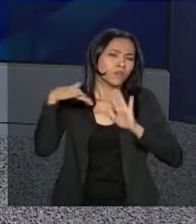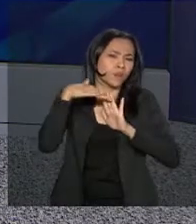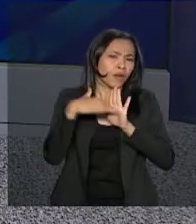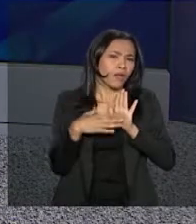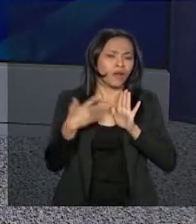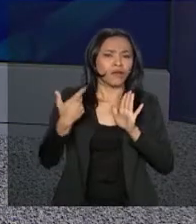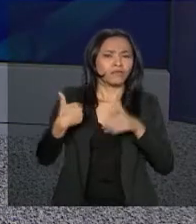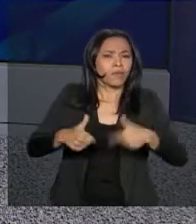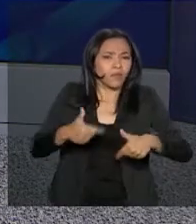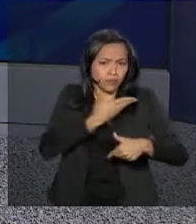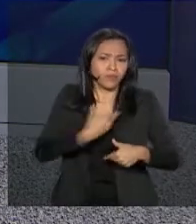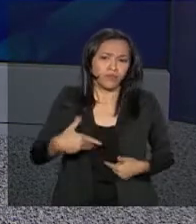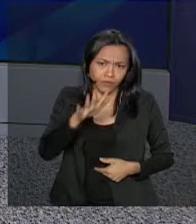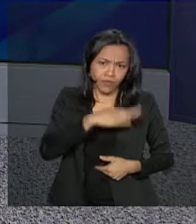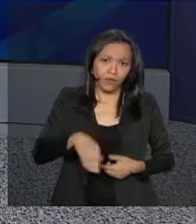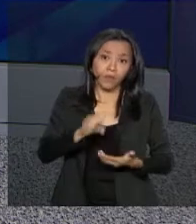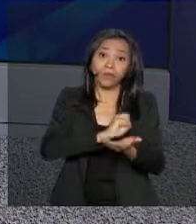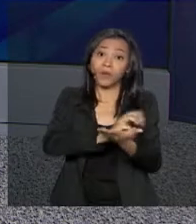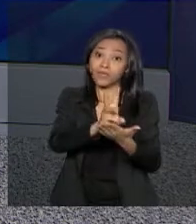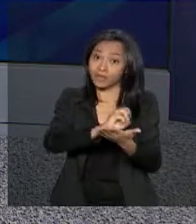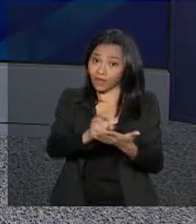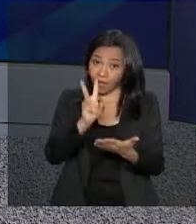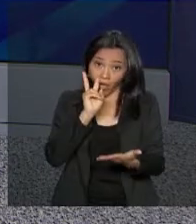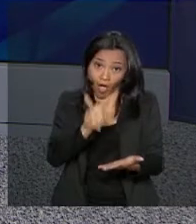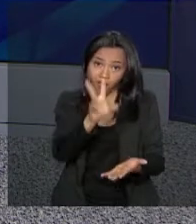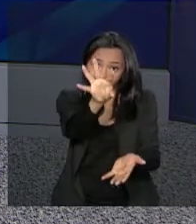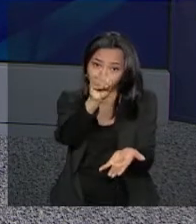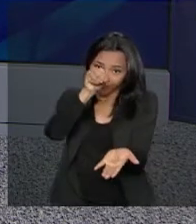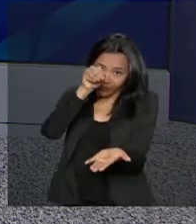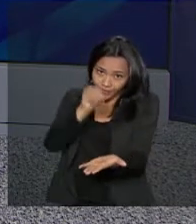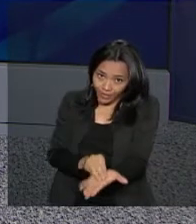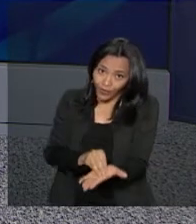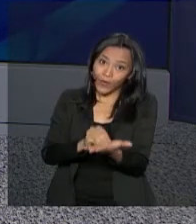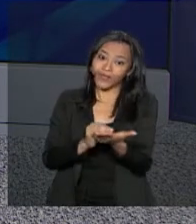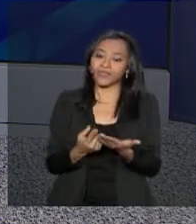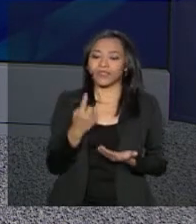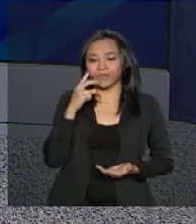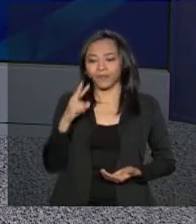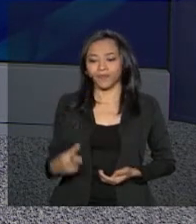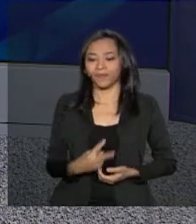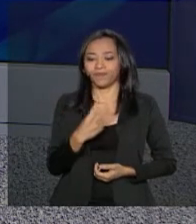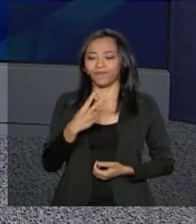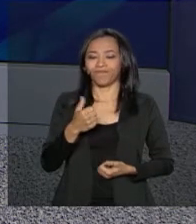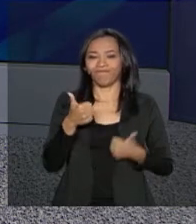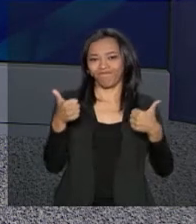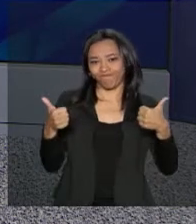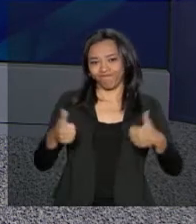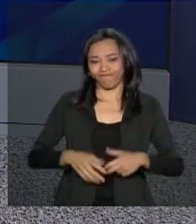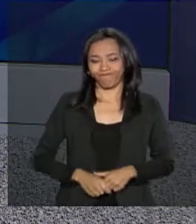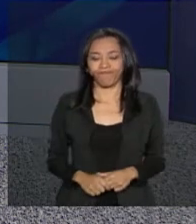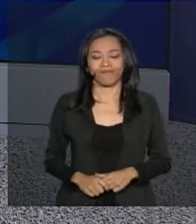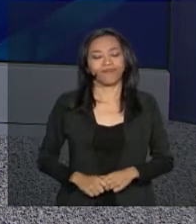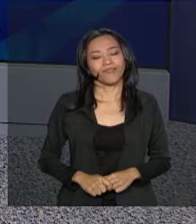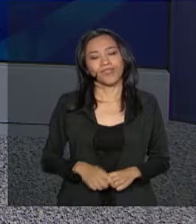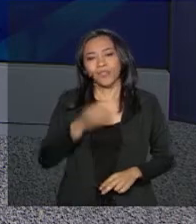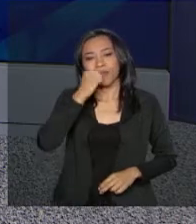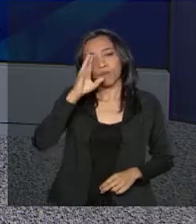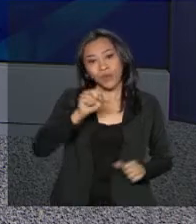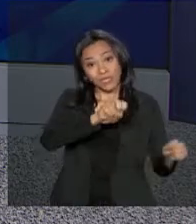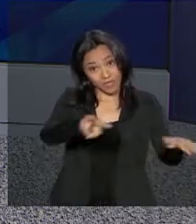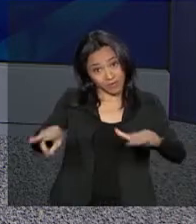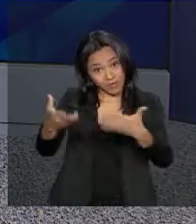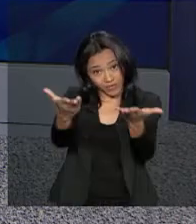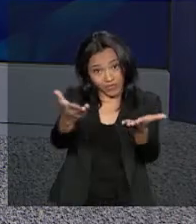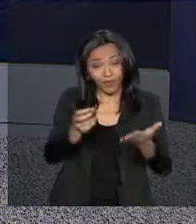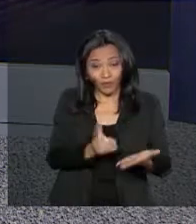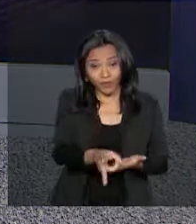ações do Governo Federal para o nosso WhatsApp. Anote aí, 619-9867-8787. Uma boa semana para